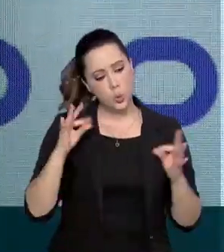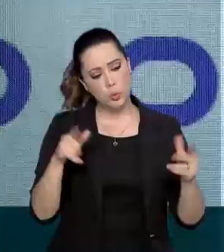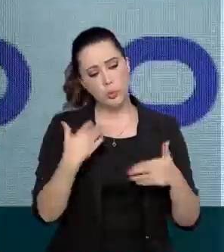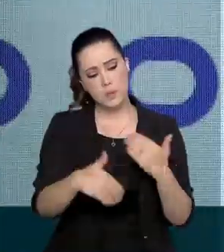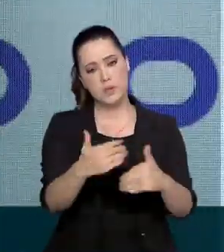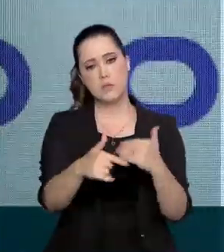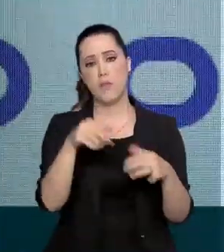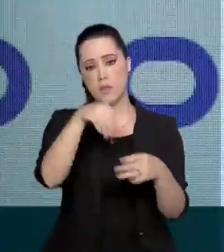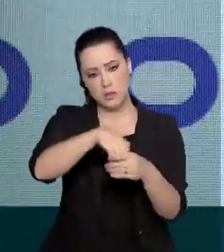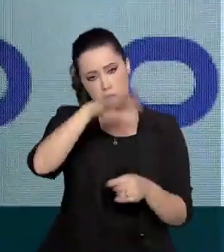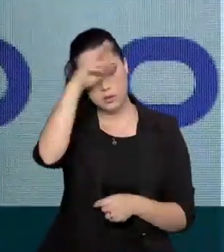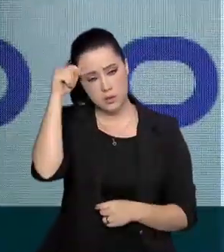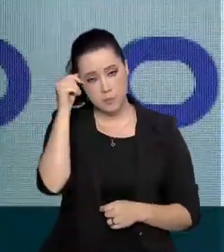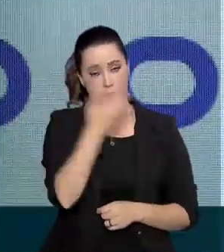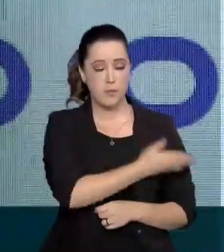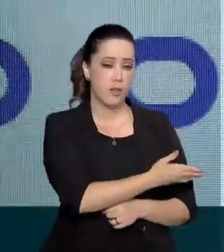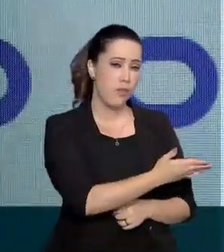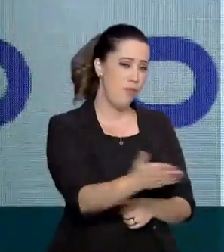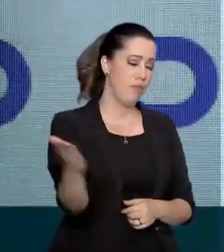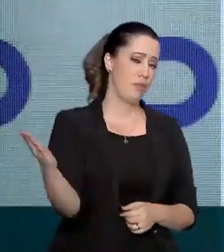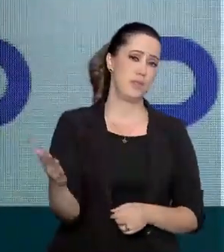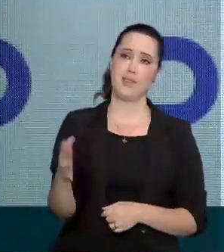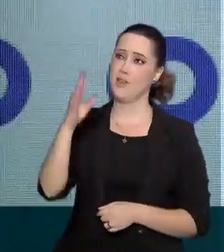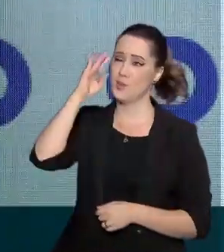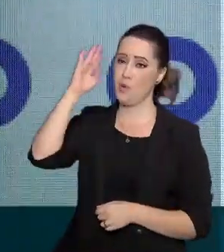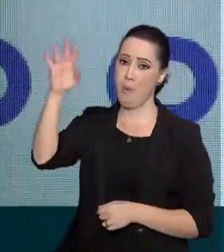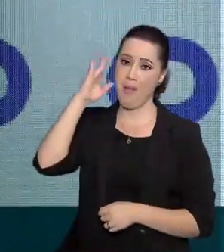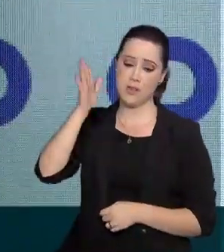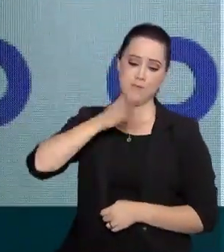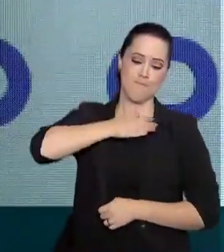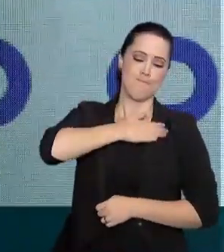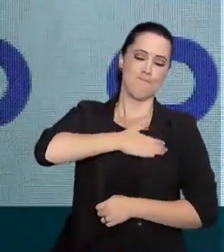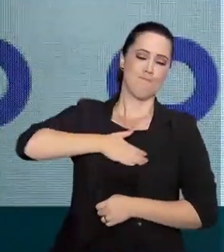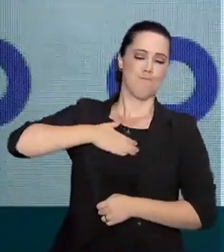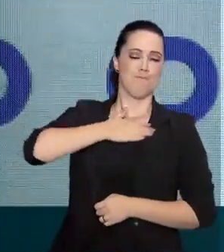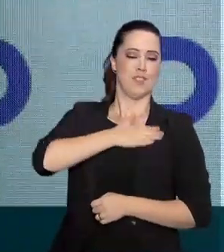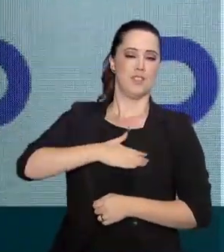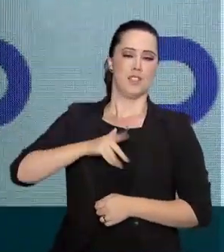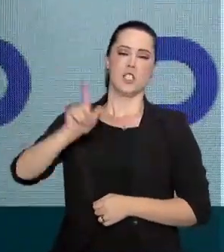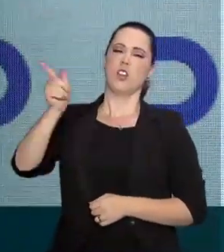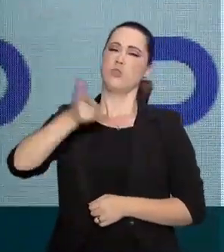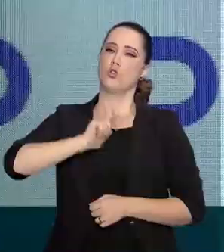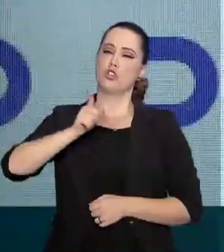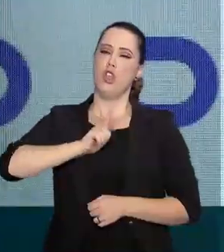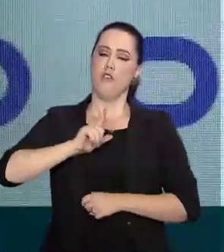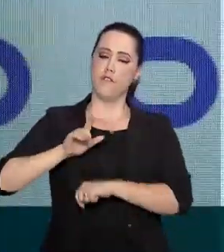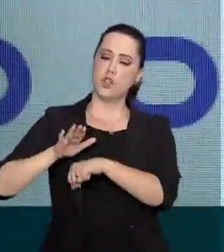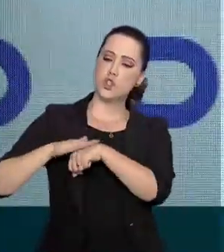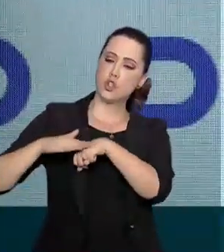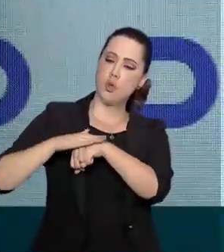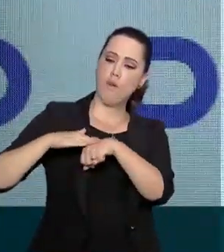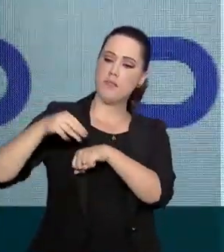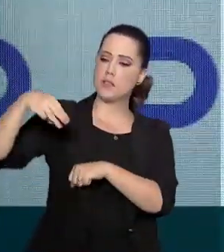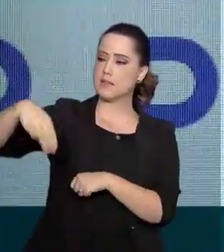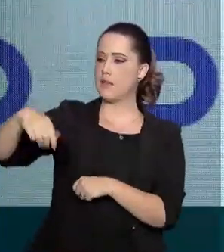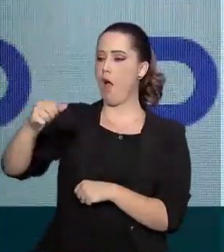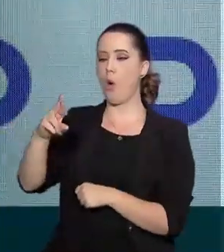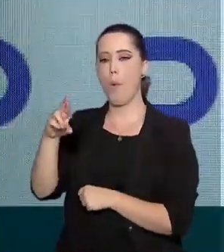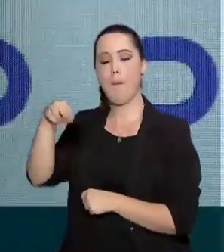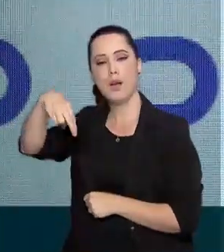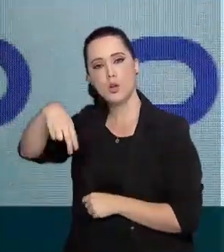chamada Amazônia. Vocês não imaginam o prazer que eu tive de conversar com Macron e Angela